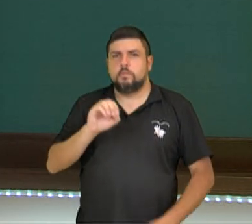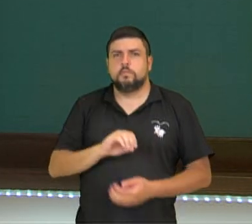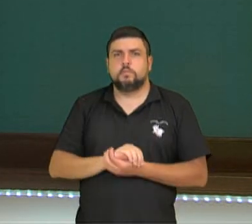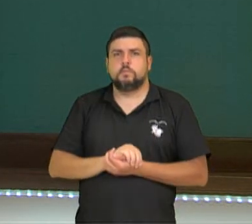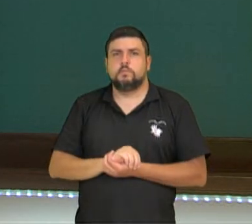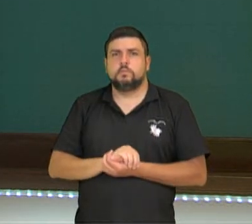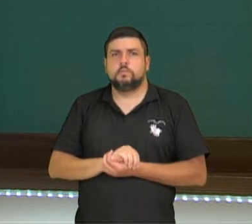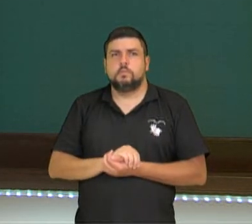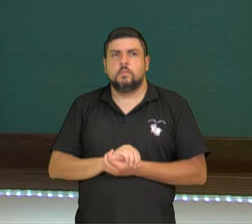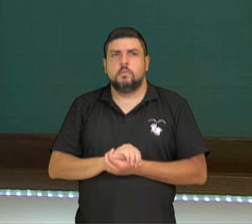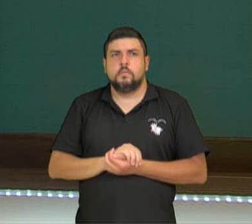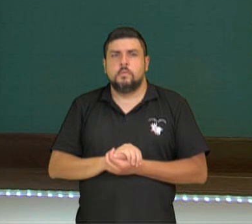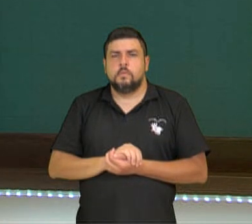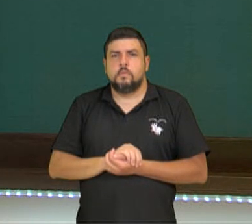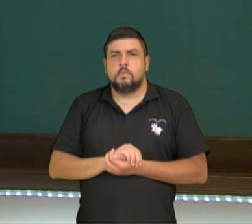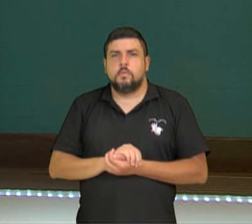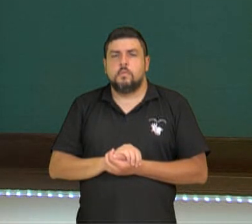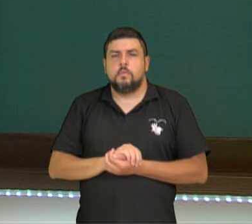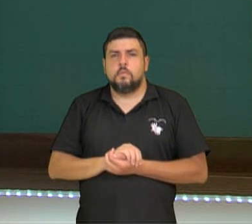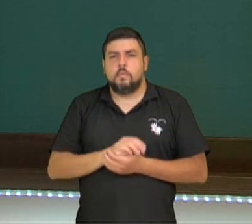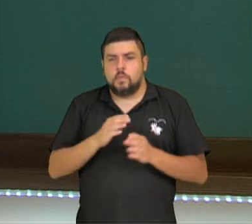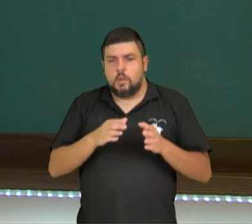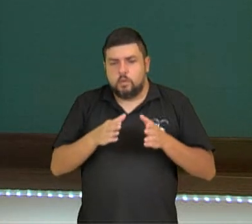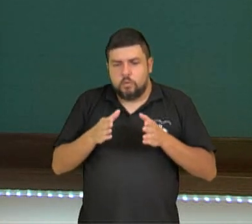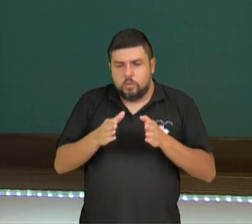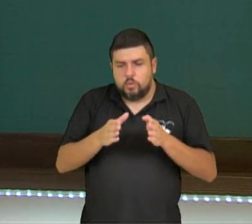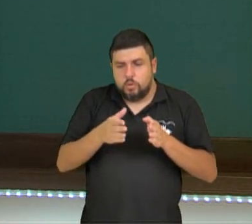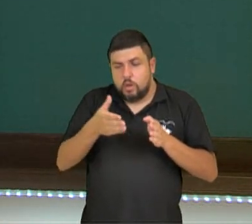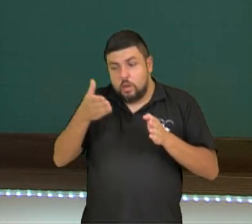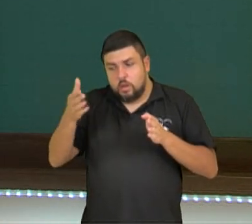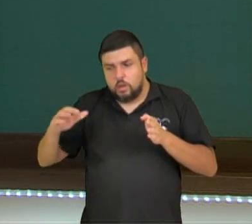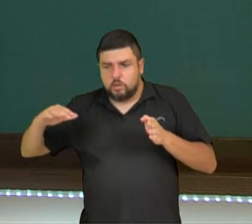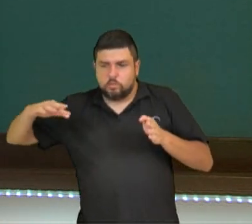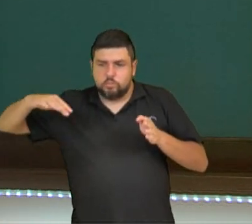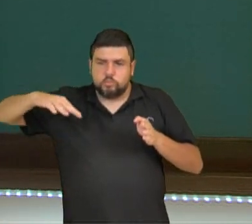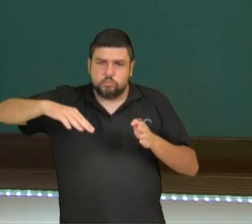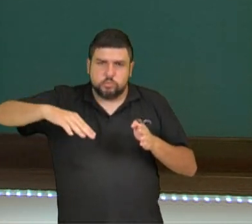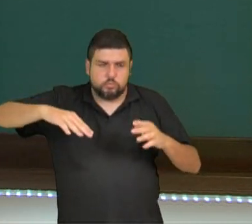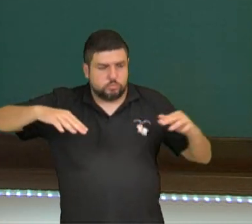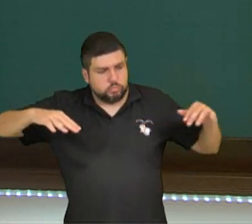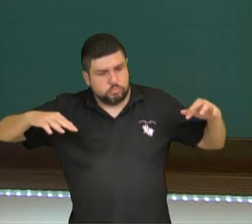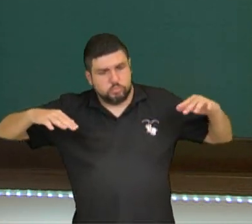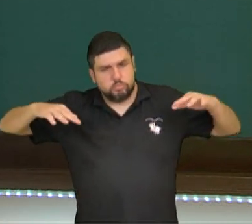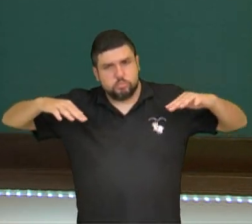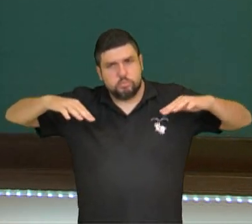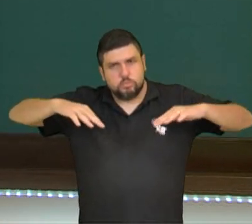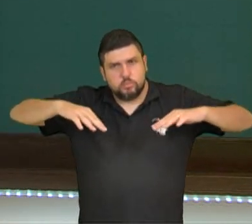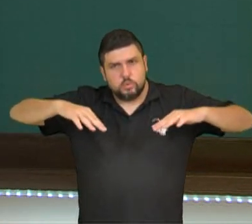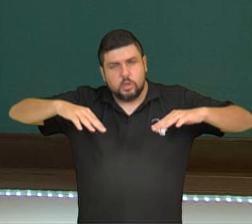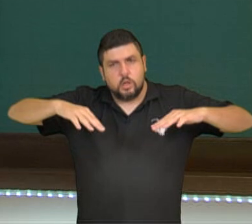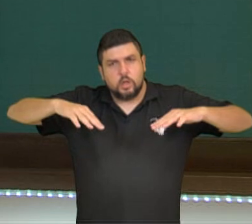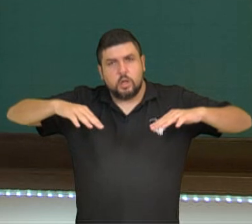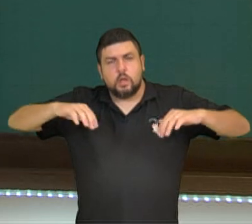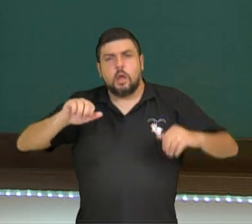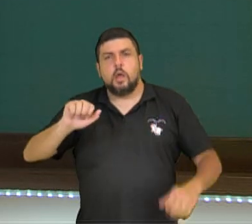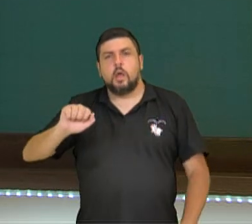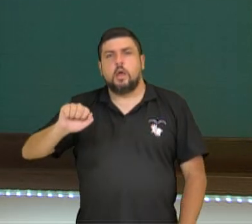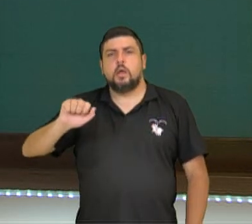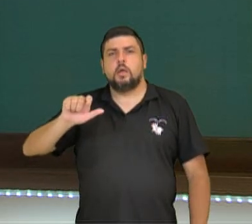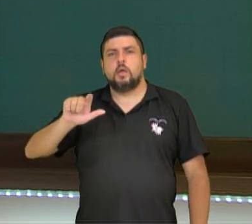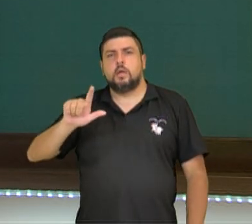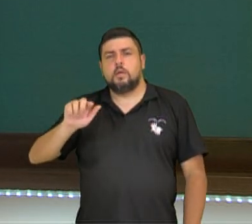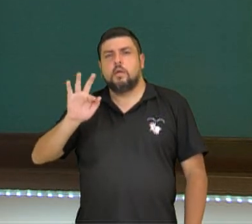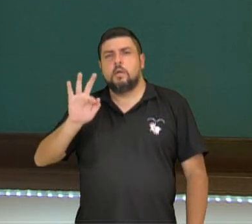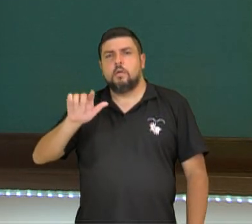Os afluentes, rios menores que vão contribuir com água para esse rio maior, para toda a característica